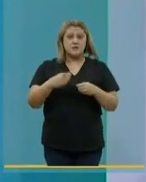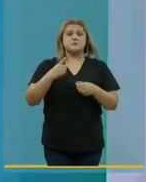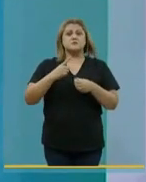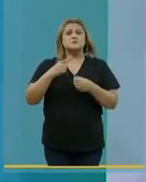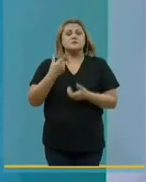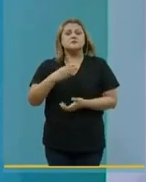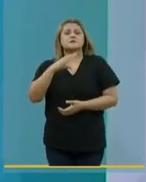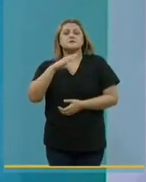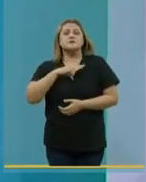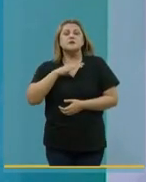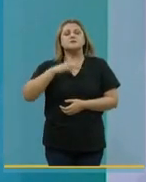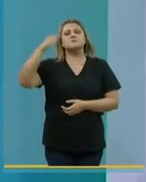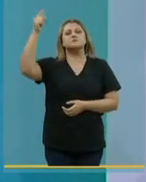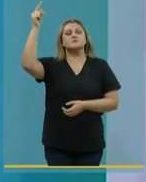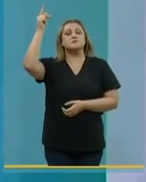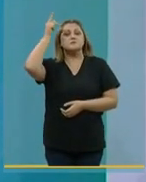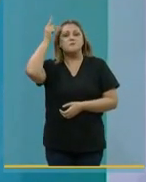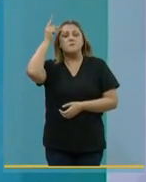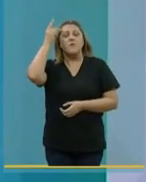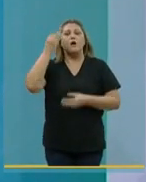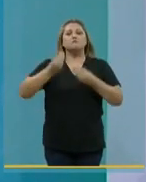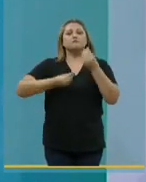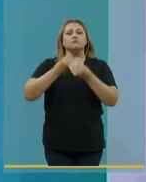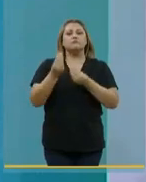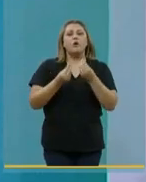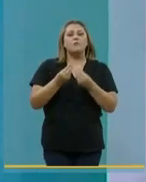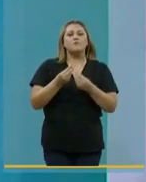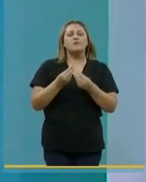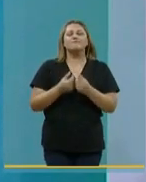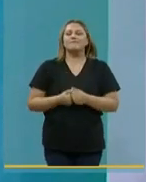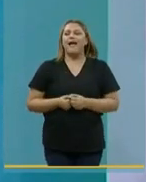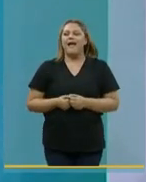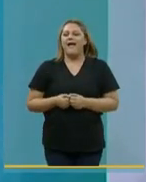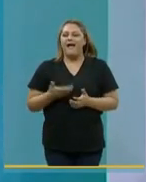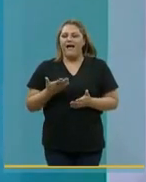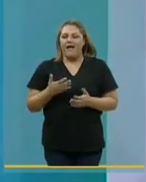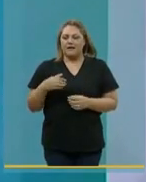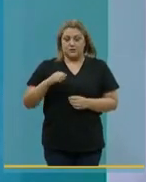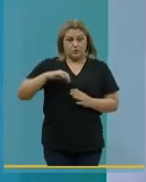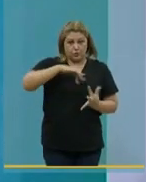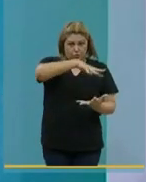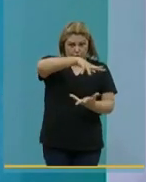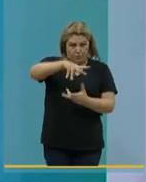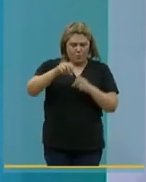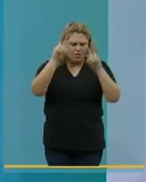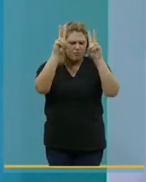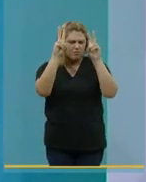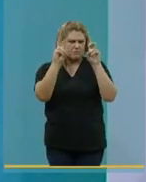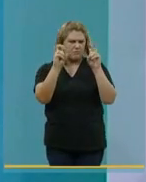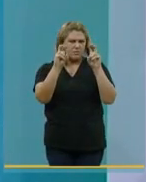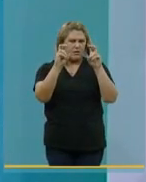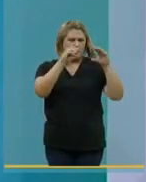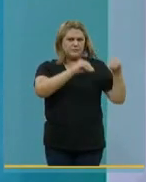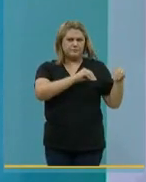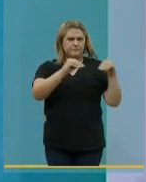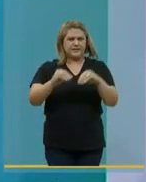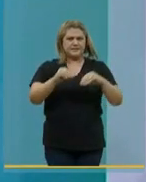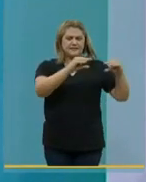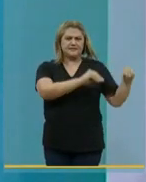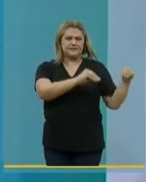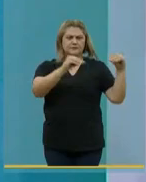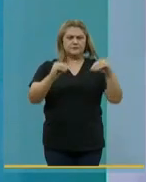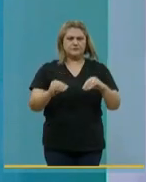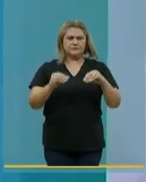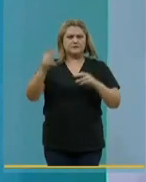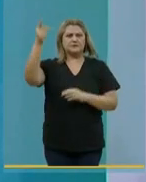meio ao fórum mundial social mundial com o tema da migração ou seja são paulo serviu de exemplo